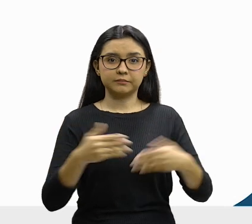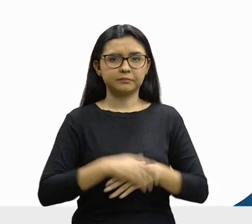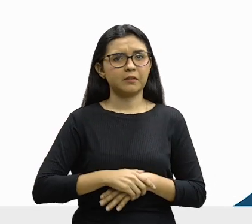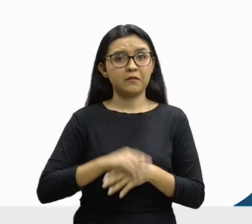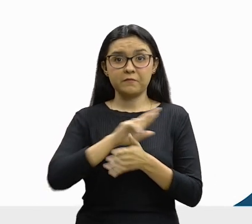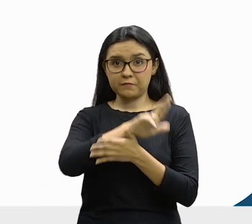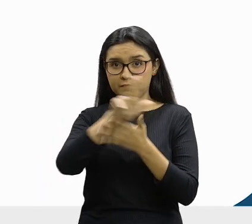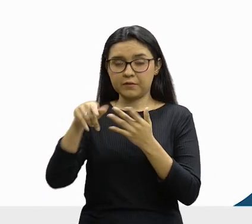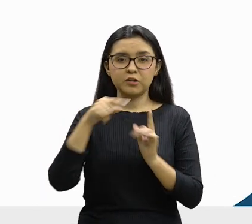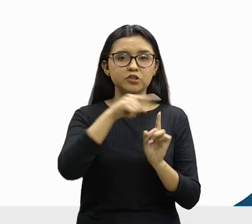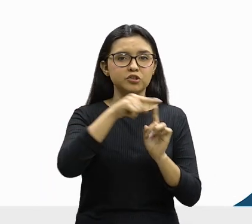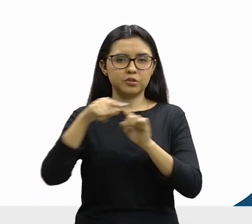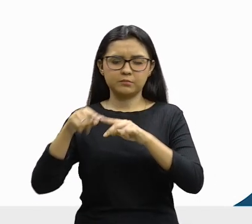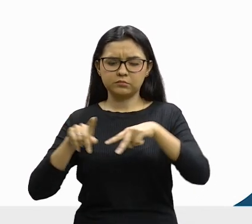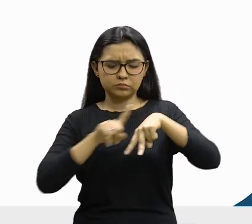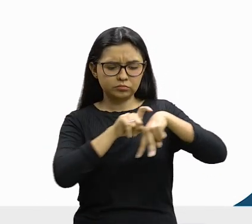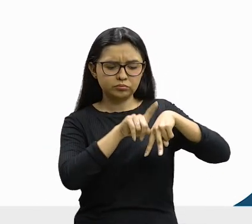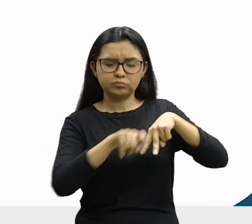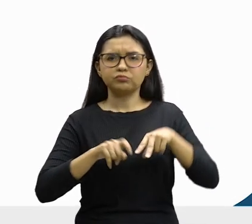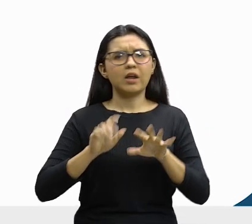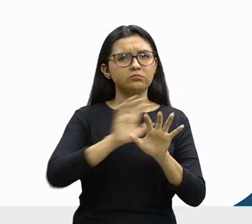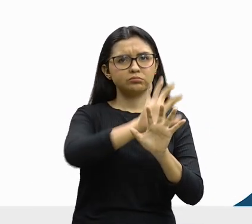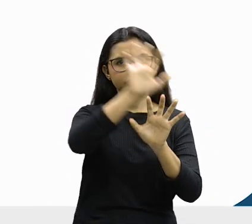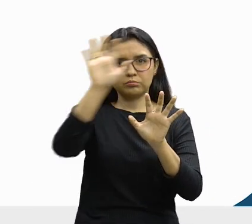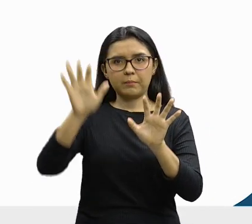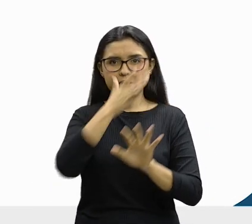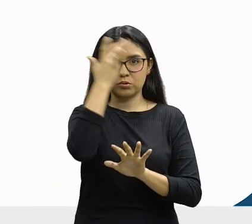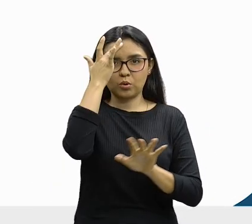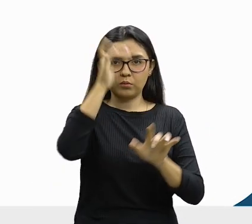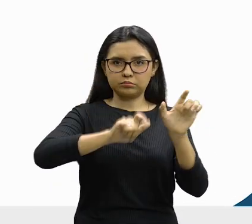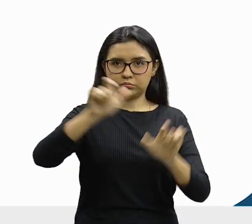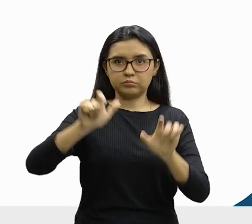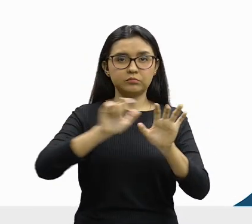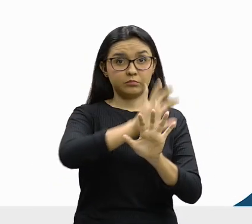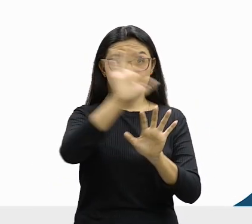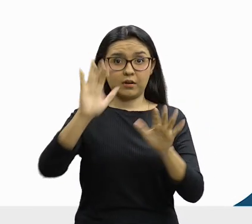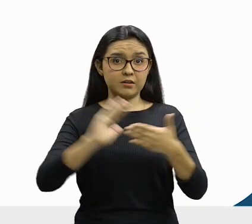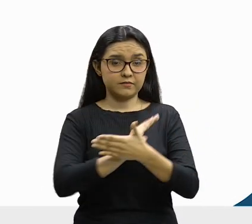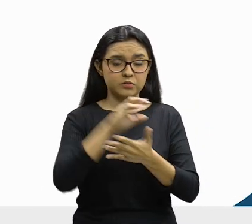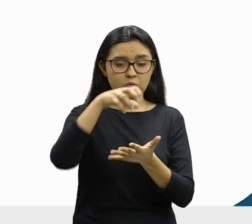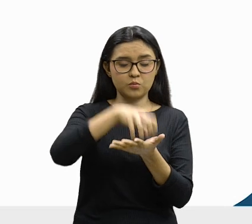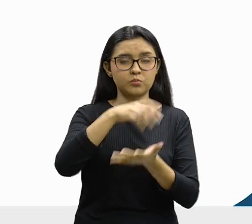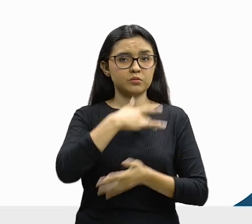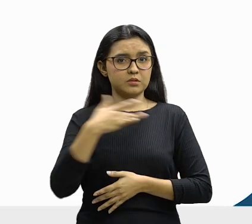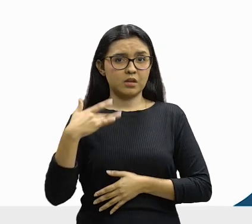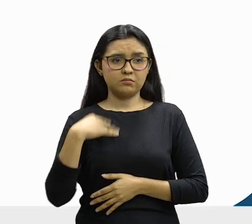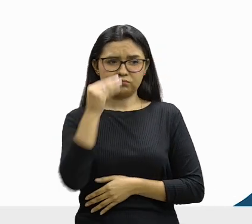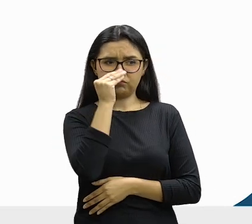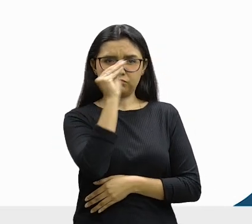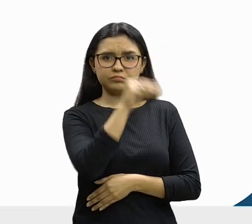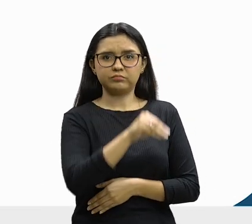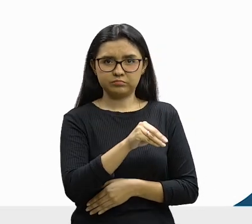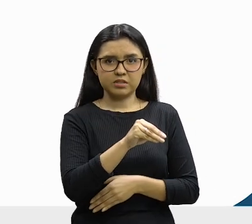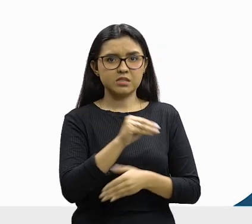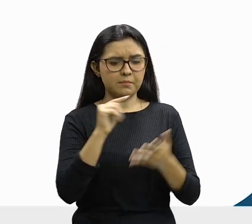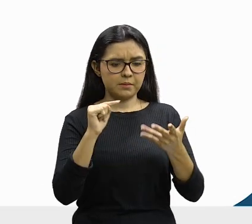parasitoses afligem pessoas de diversas regiões do Brasil. Muitas vezes os órgãos de saúde pública negligenciam